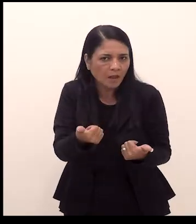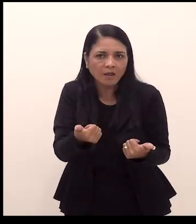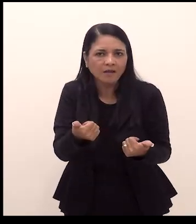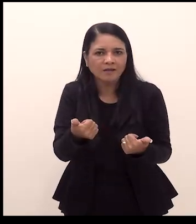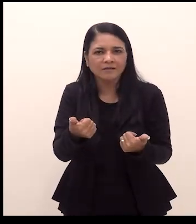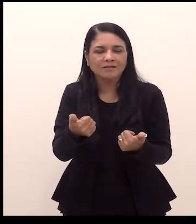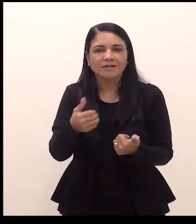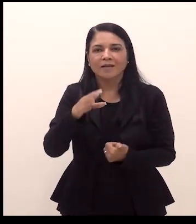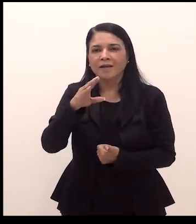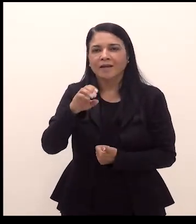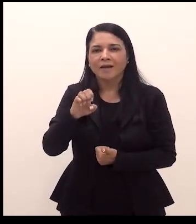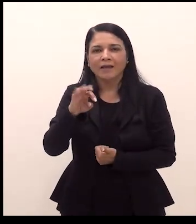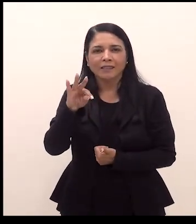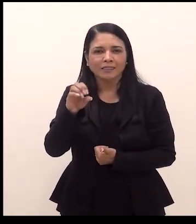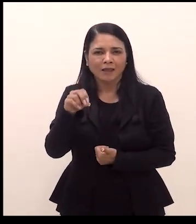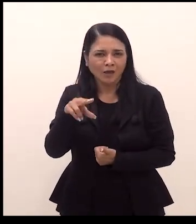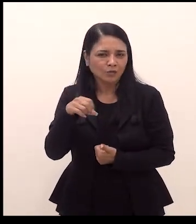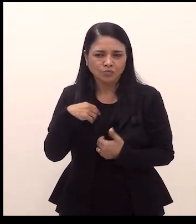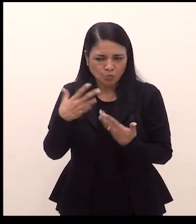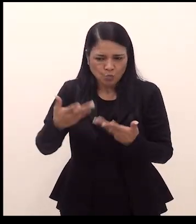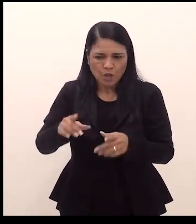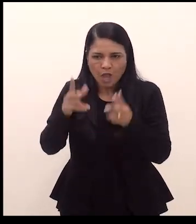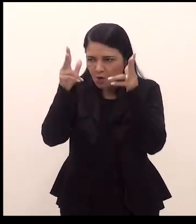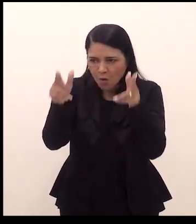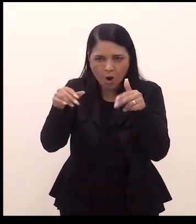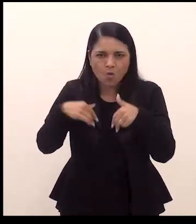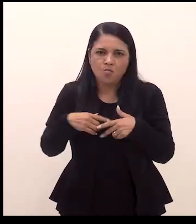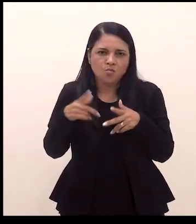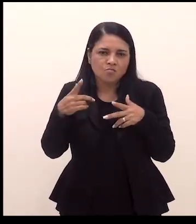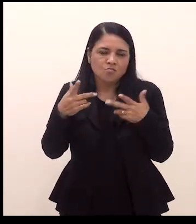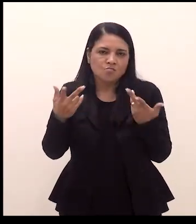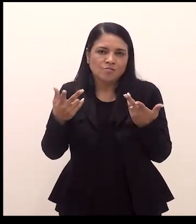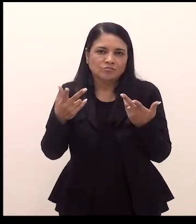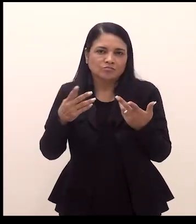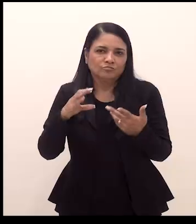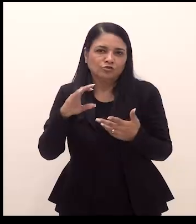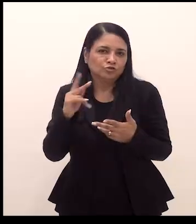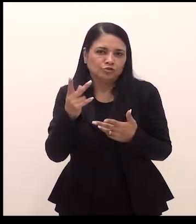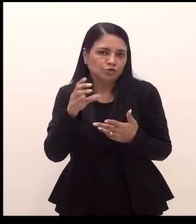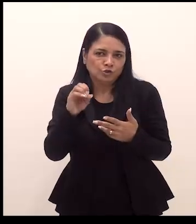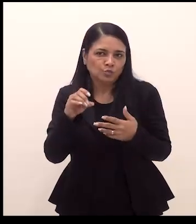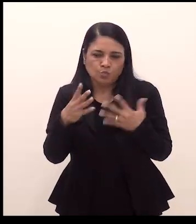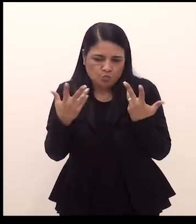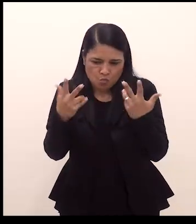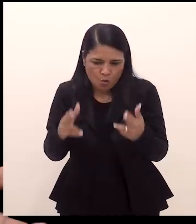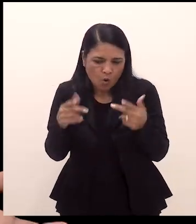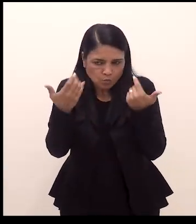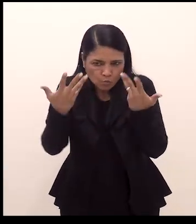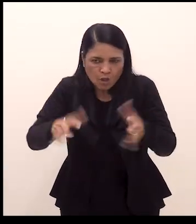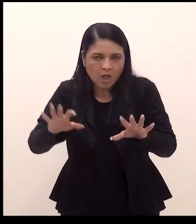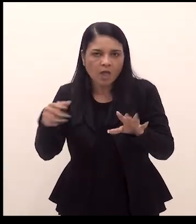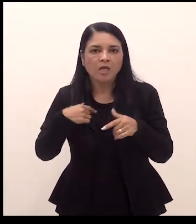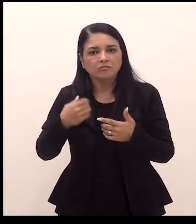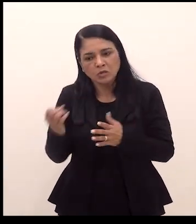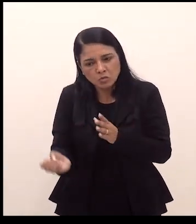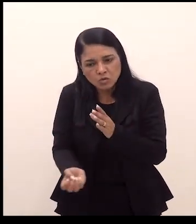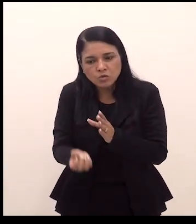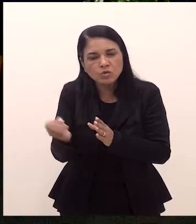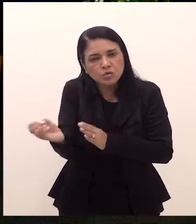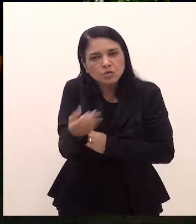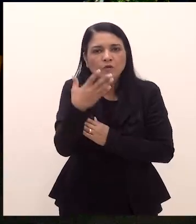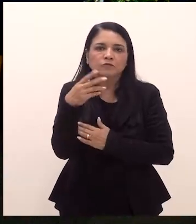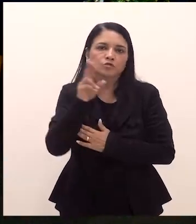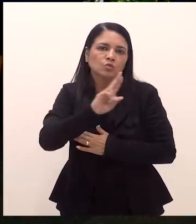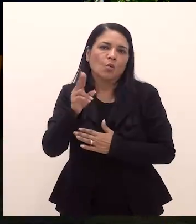descentralizada hoje. E tá tudo bem. Acho que nem o Caetano quer que tenha outro Caetano, assim como o Chico. Sim. O que está surgindo são novos nomes.